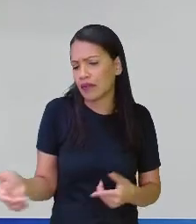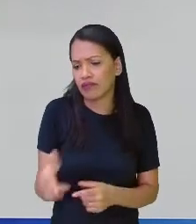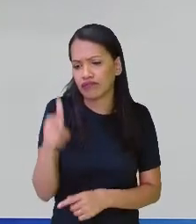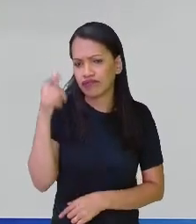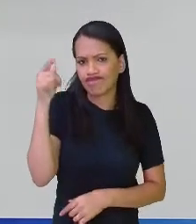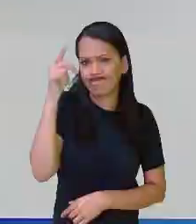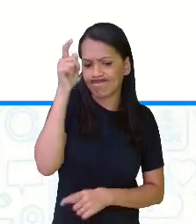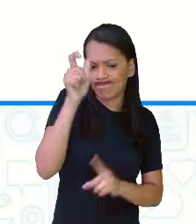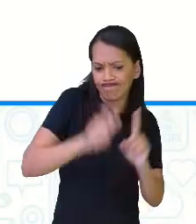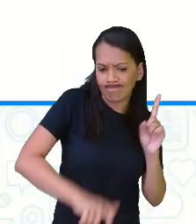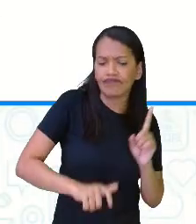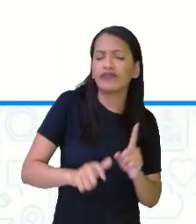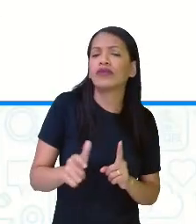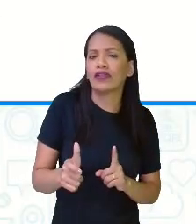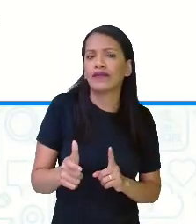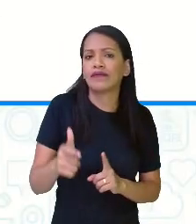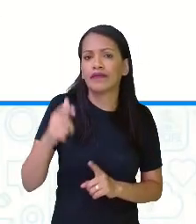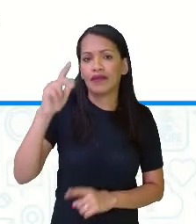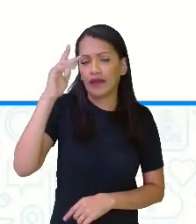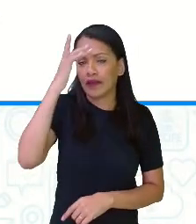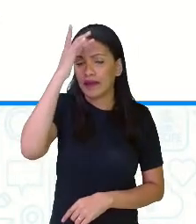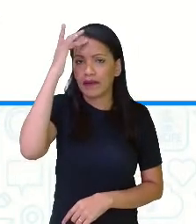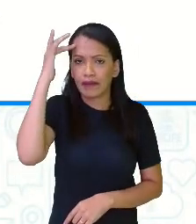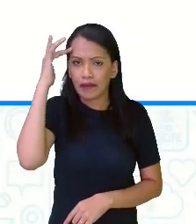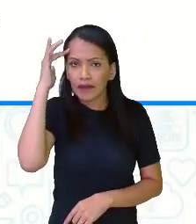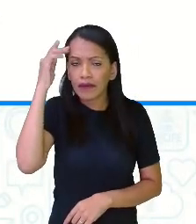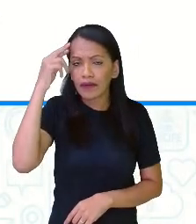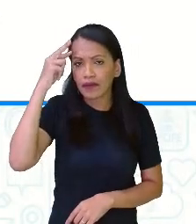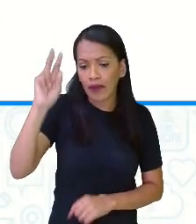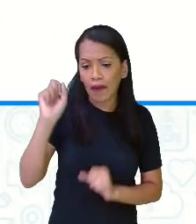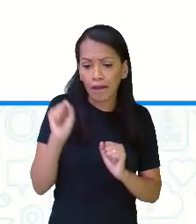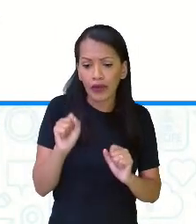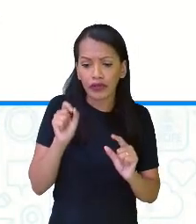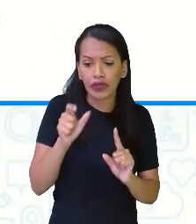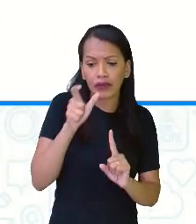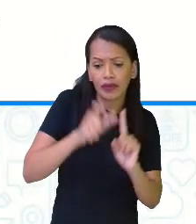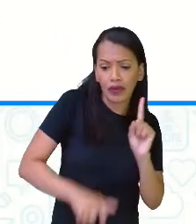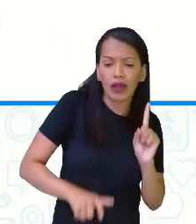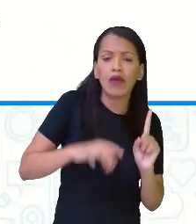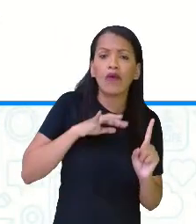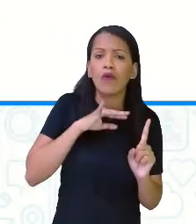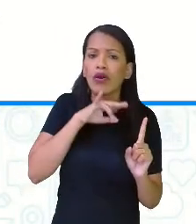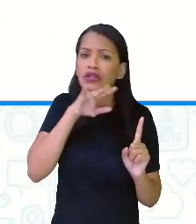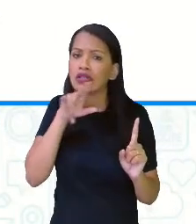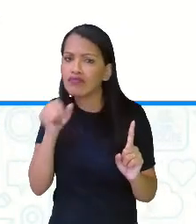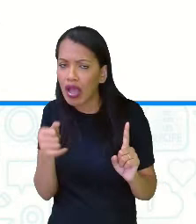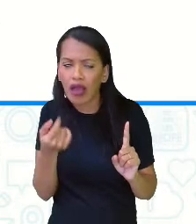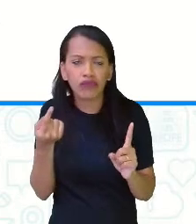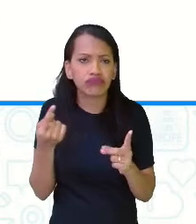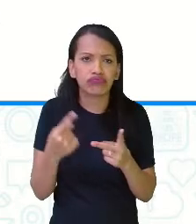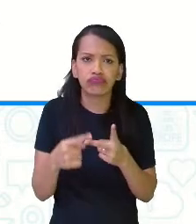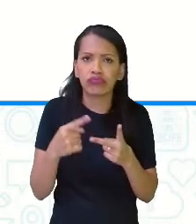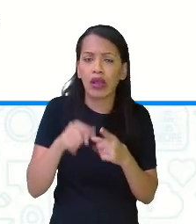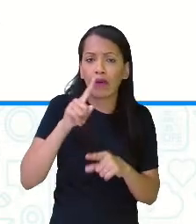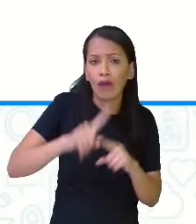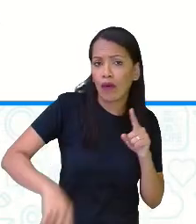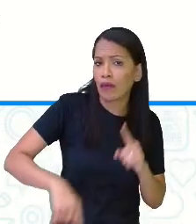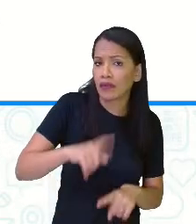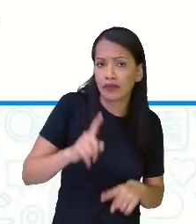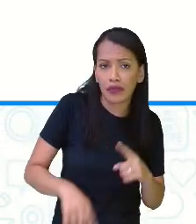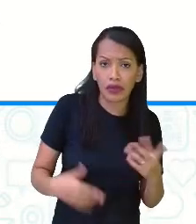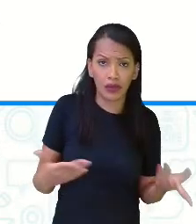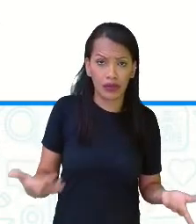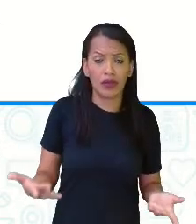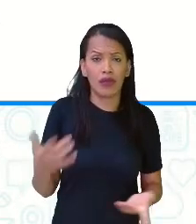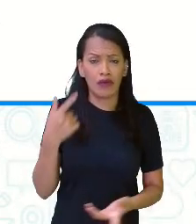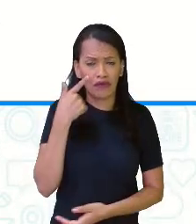obra, normalmente é uma pessoa, mas pode ser um animal, um ser fictício ou até mesmo um objeto. A gente não